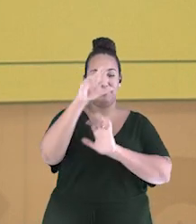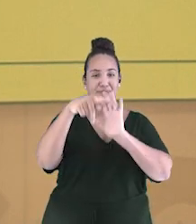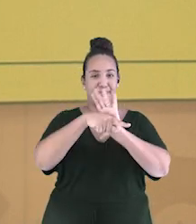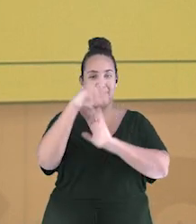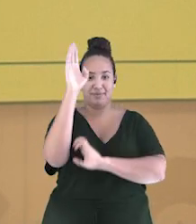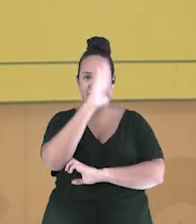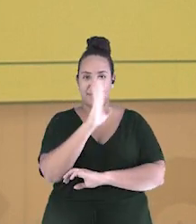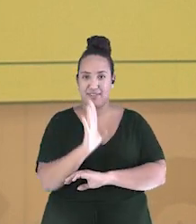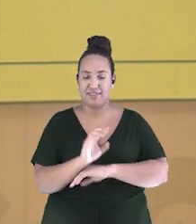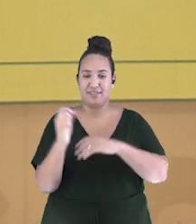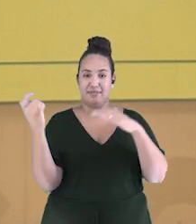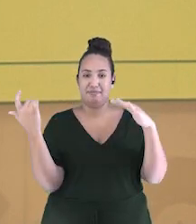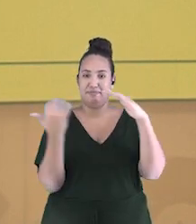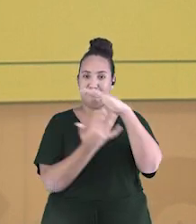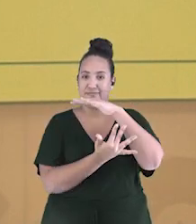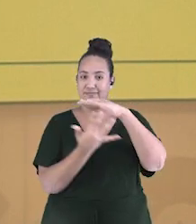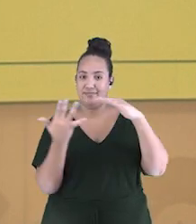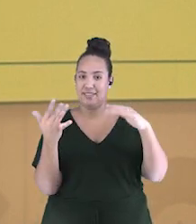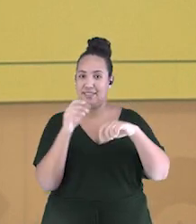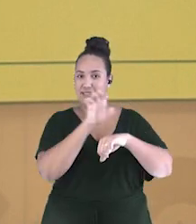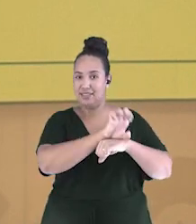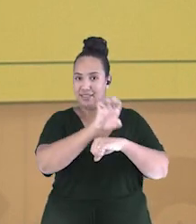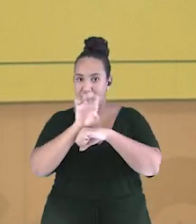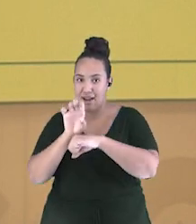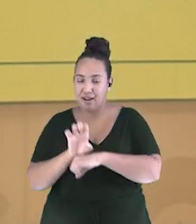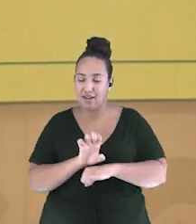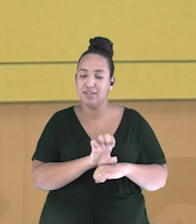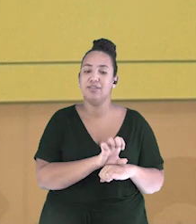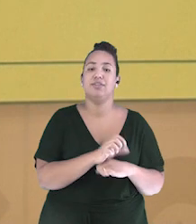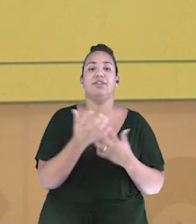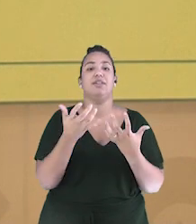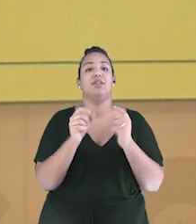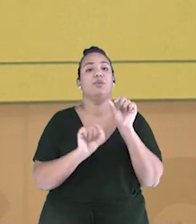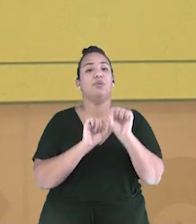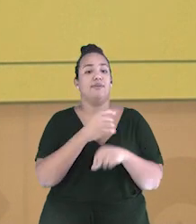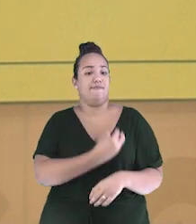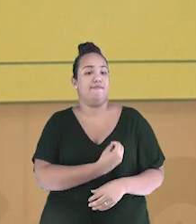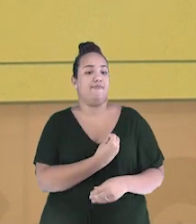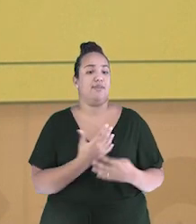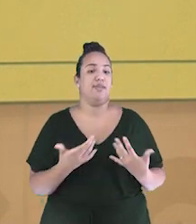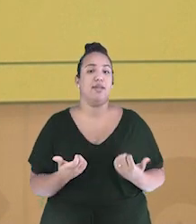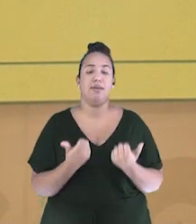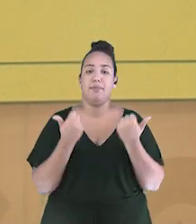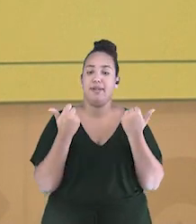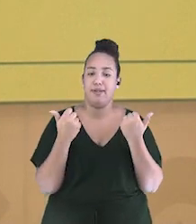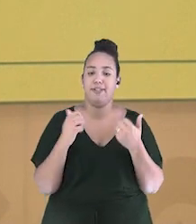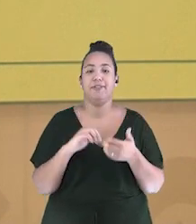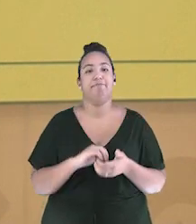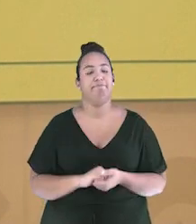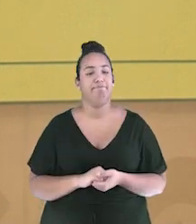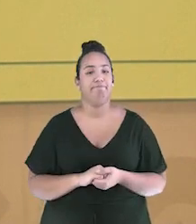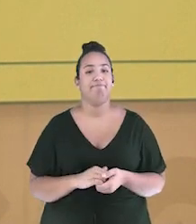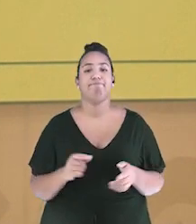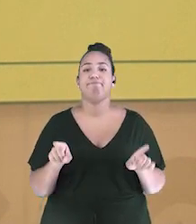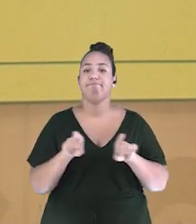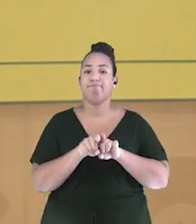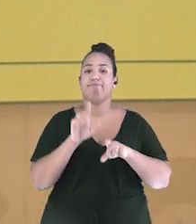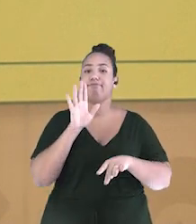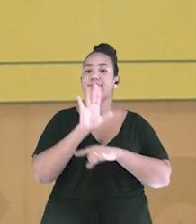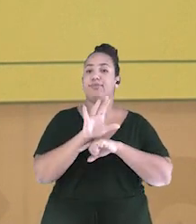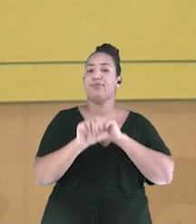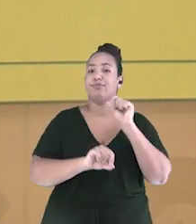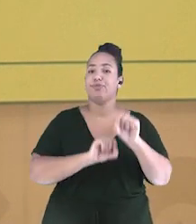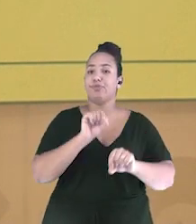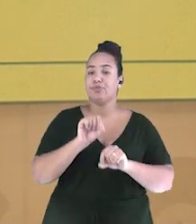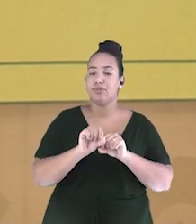fazendo migrações internas entre os estados em busca de melhores condições de vida. E isso colaborou